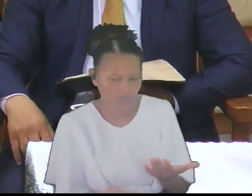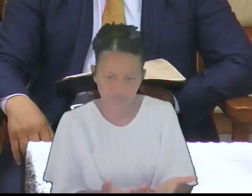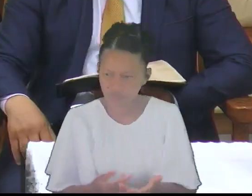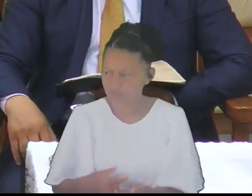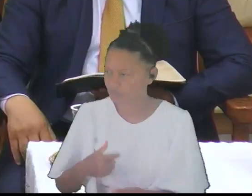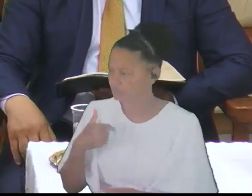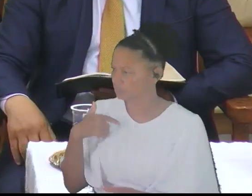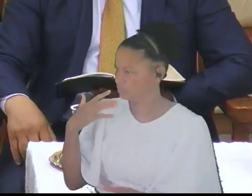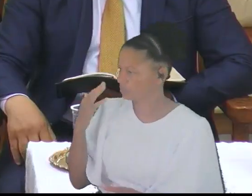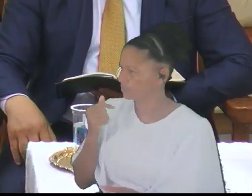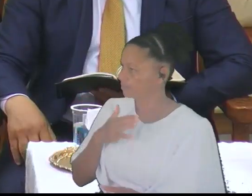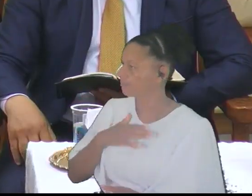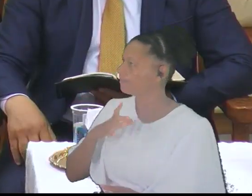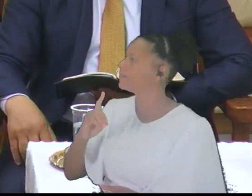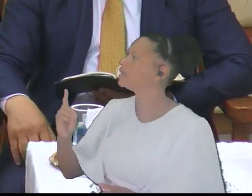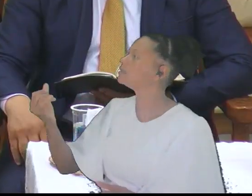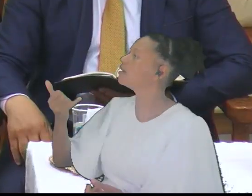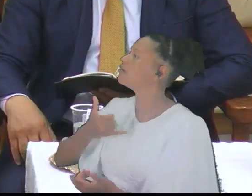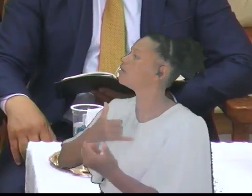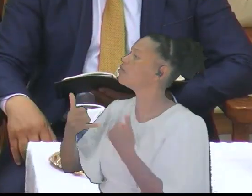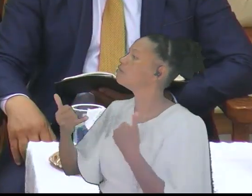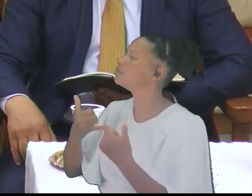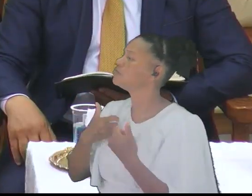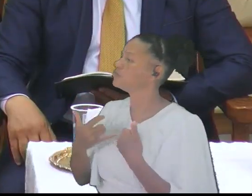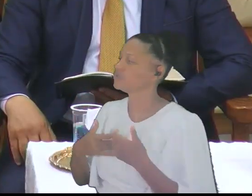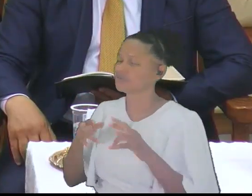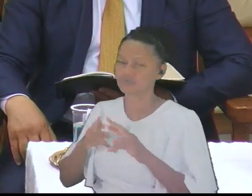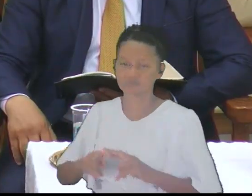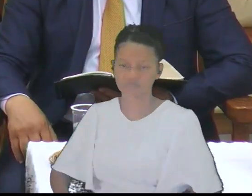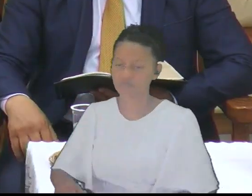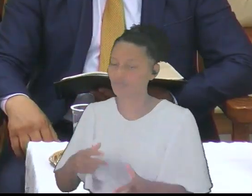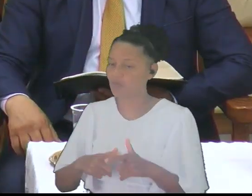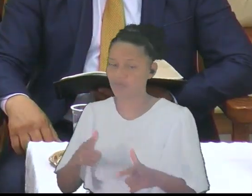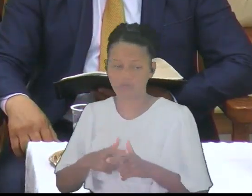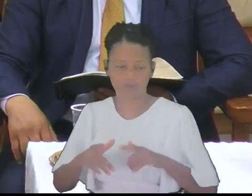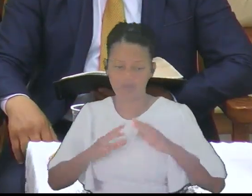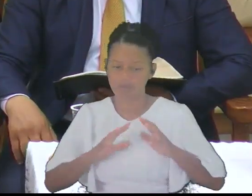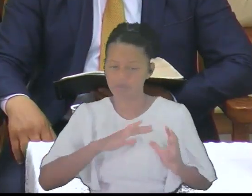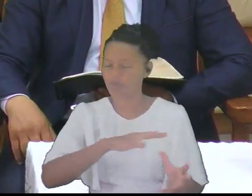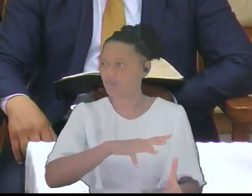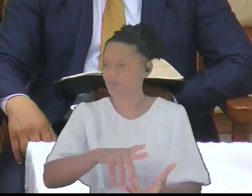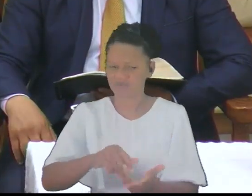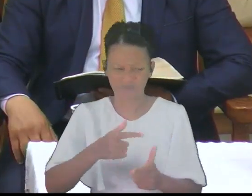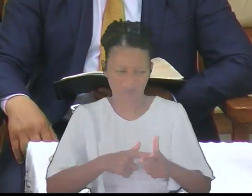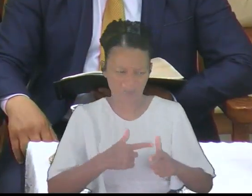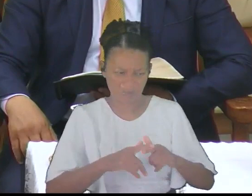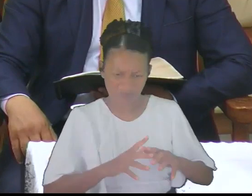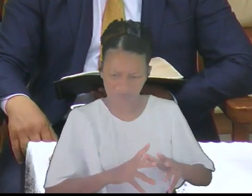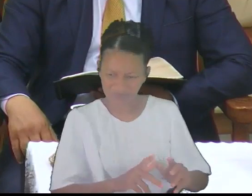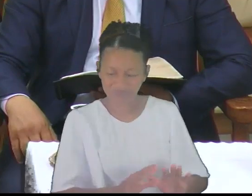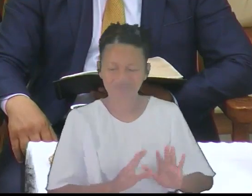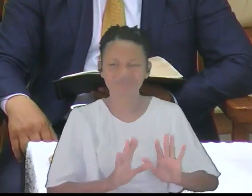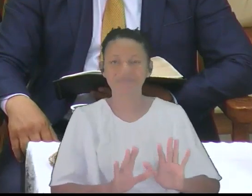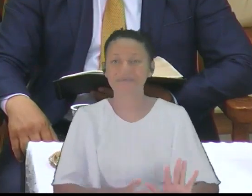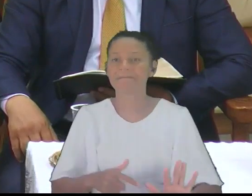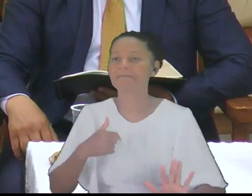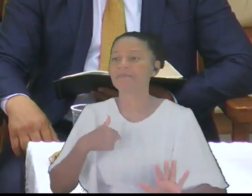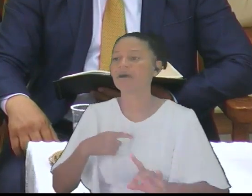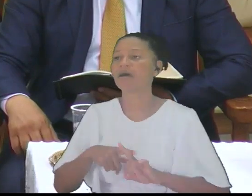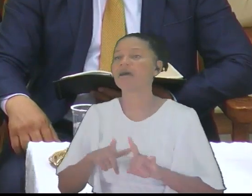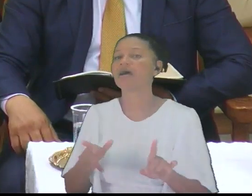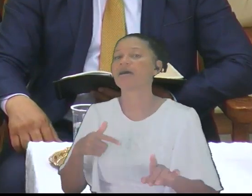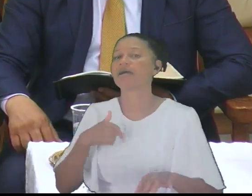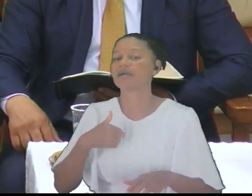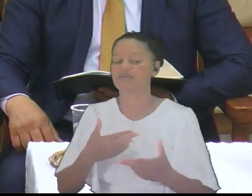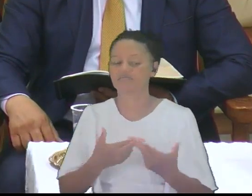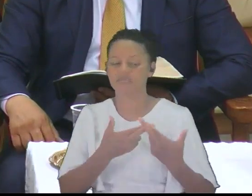procurar, meu Deus, me diga alguma coisa. Eu não vou resolver o problema do mundo, porque ninguém pode resolver o problema do mundo. Mas eu tenho que fazer a